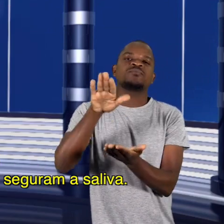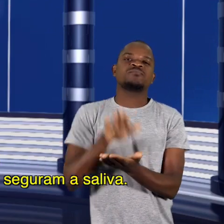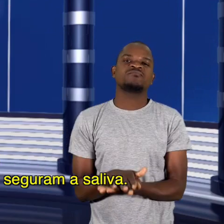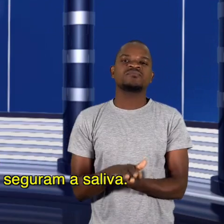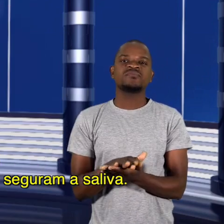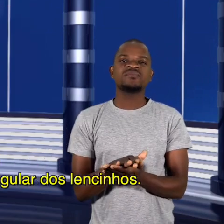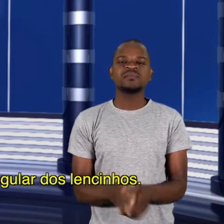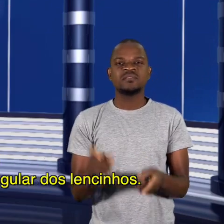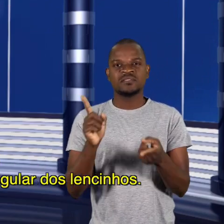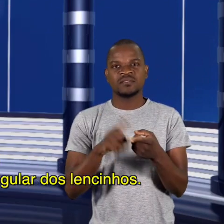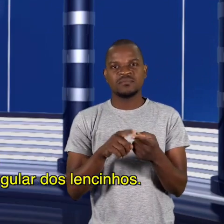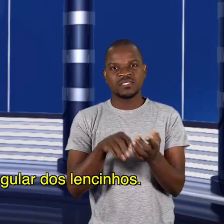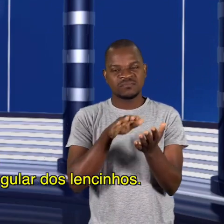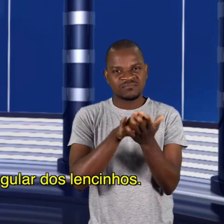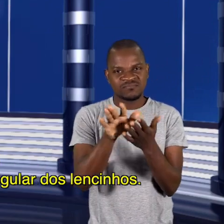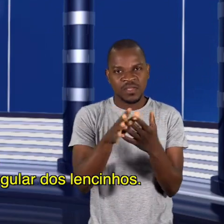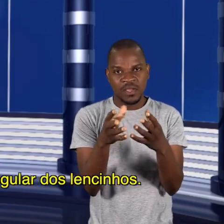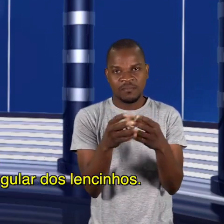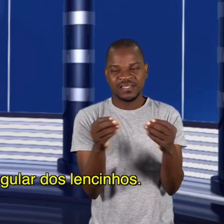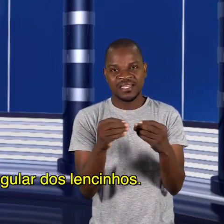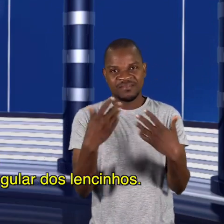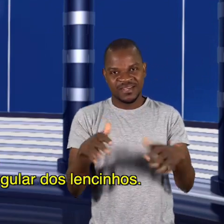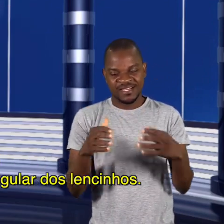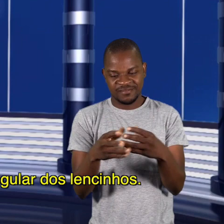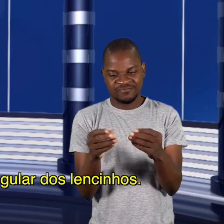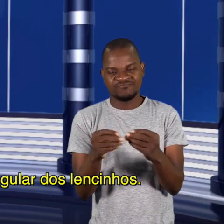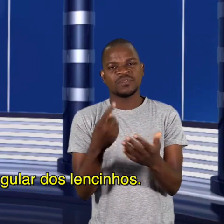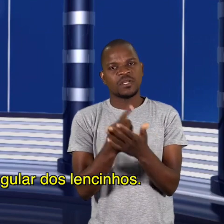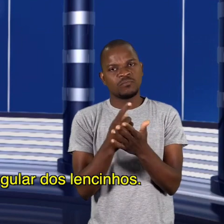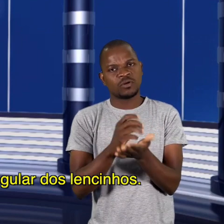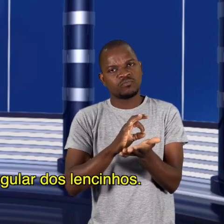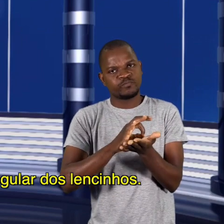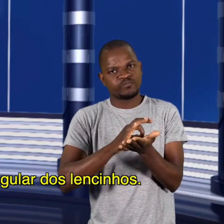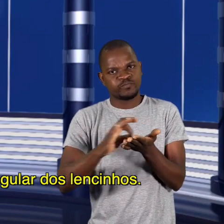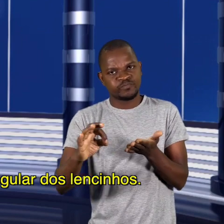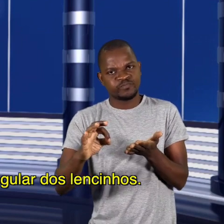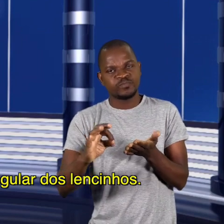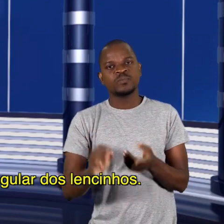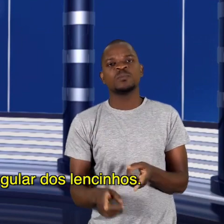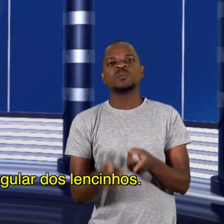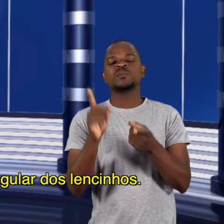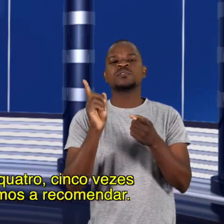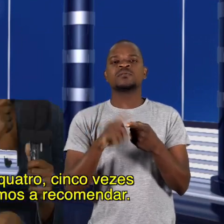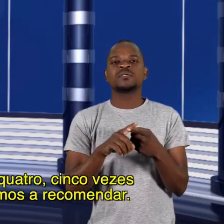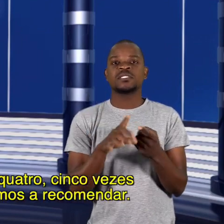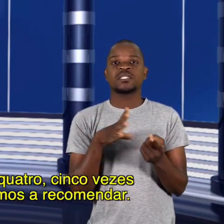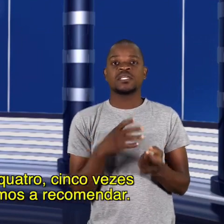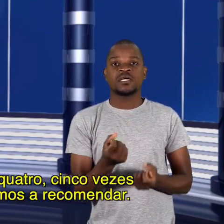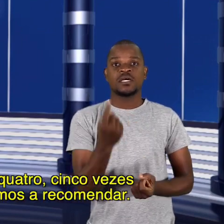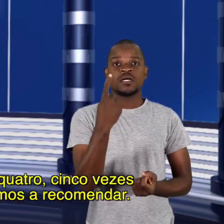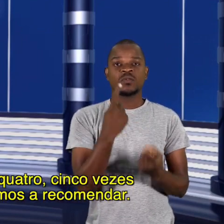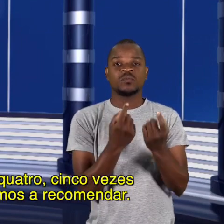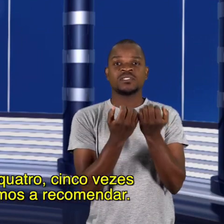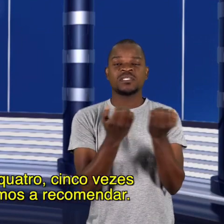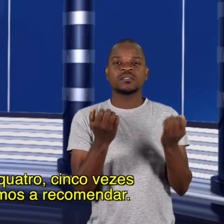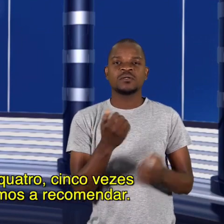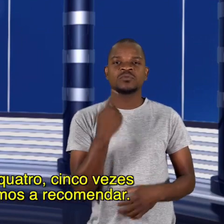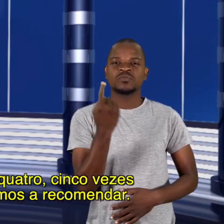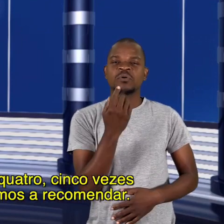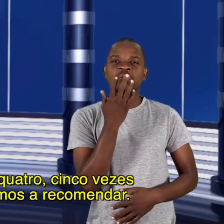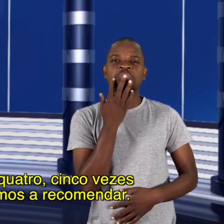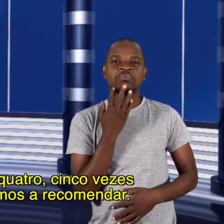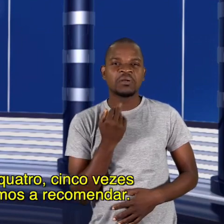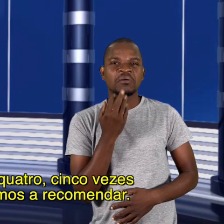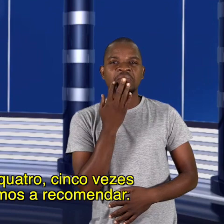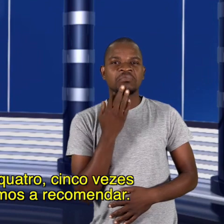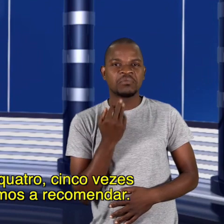constantemente a babar-se. chamamos a atenção para a mudança dos lencinhos de X em X tempo. Antigamente, as mães podiam limpar duas, três,